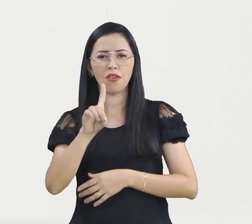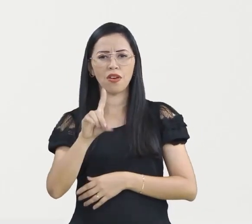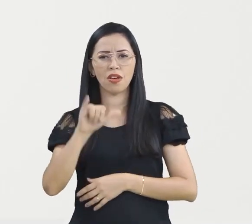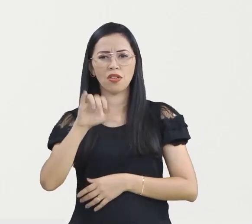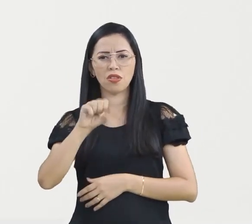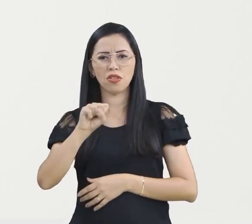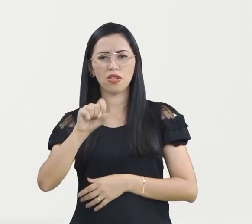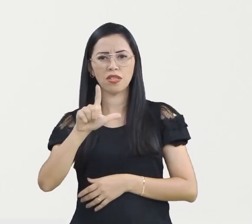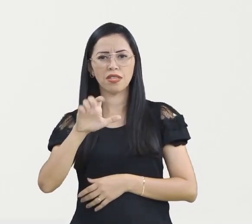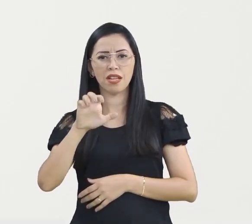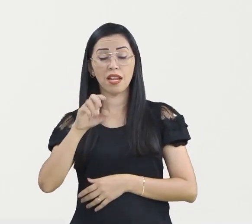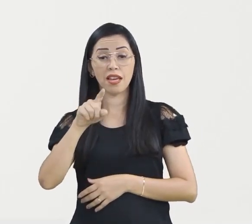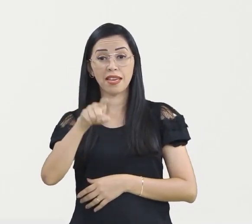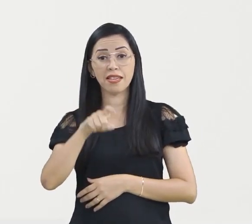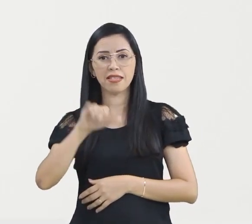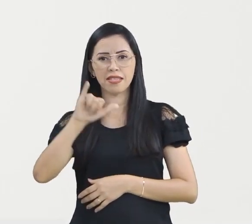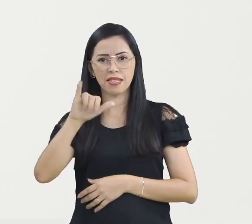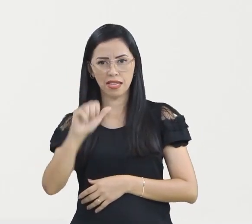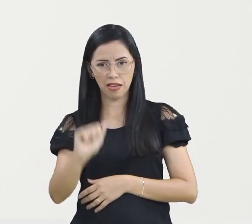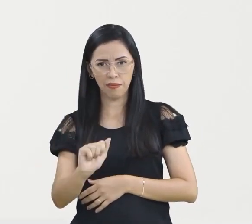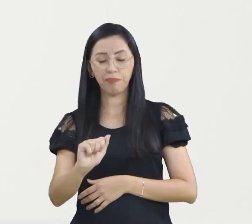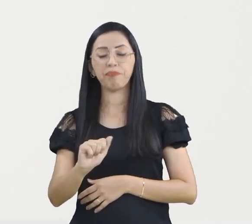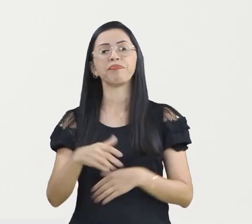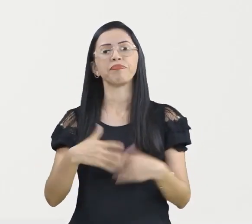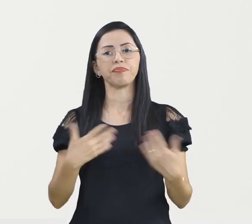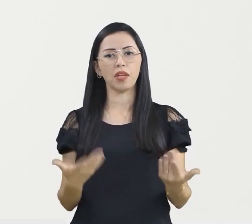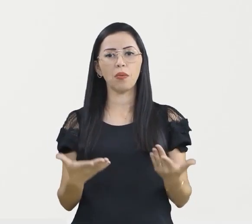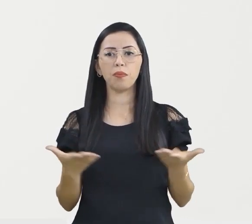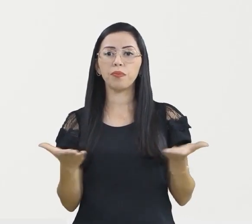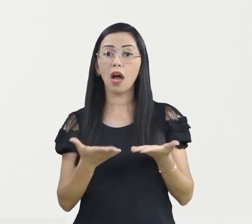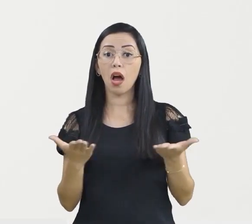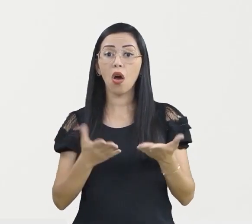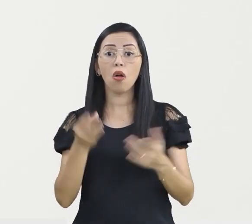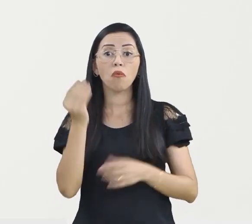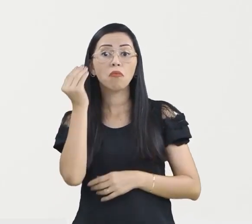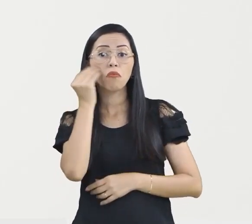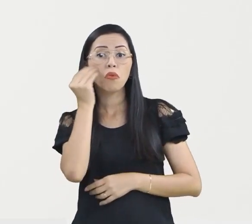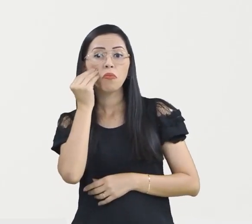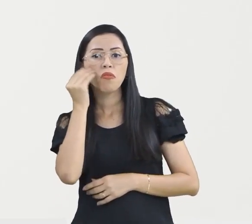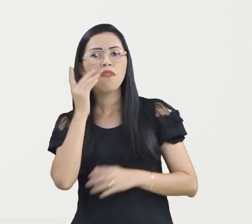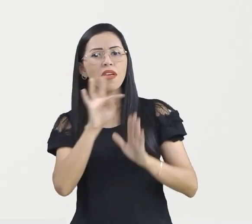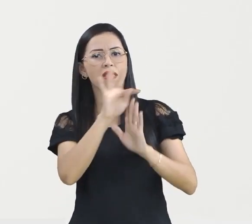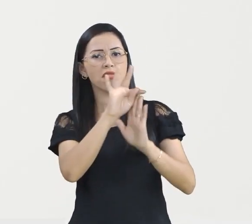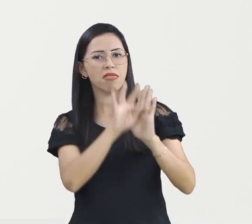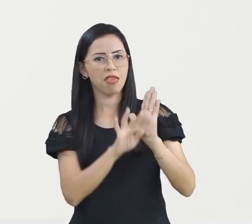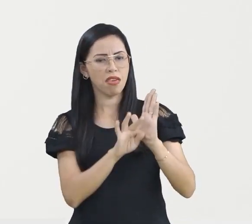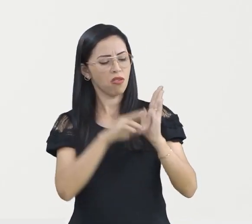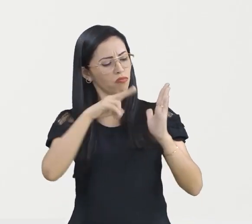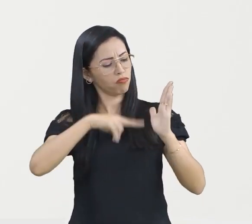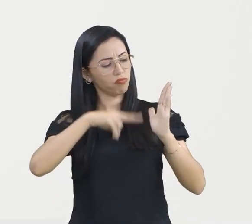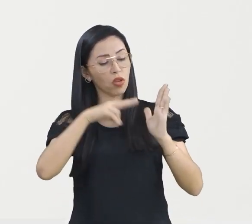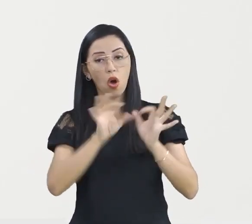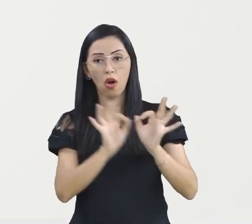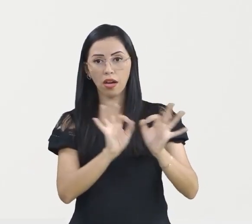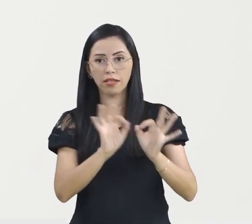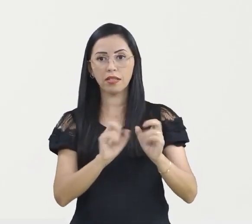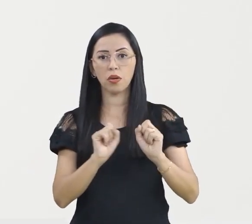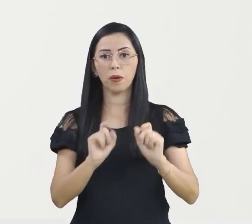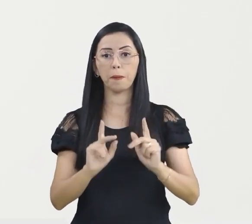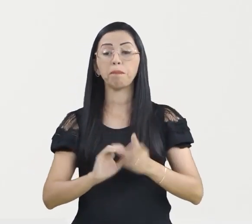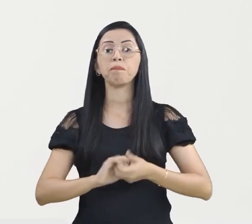Vamos lá. Agora veremos como esse texto pode vir organizado. Deixa eu conversar com vocês um pouquinho, tá bom? Vamos